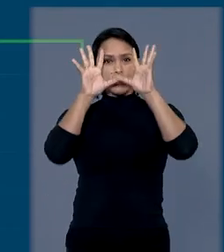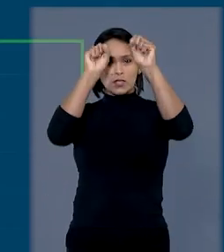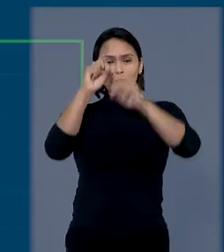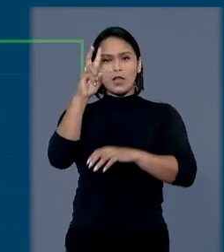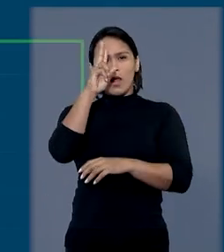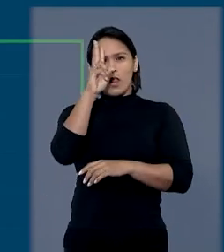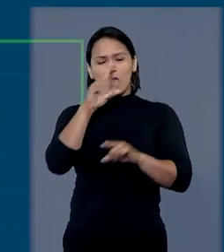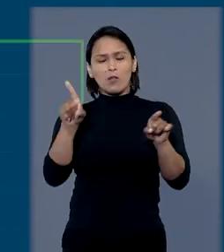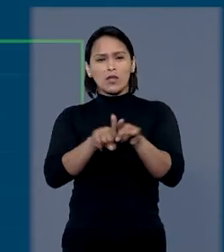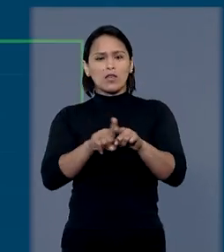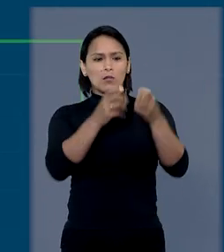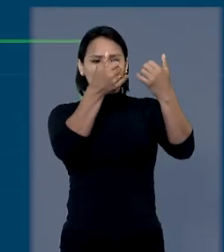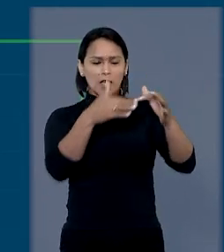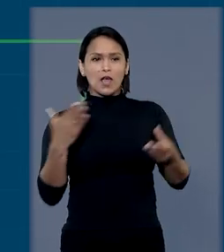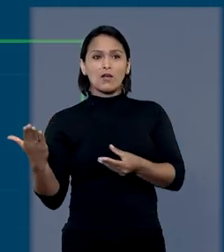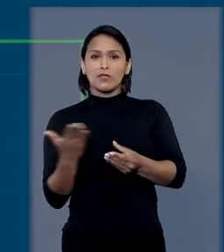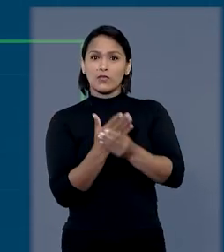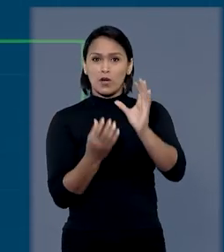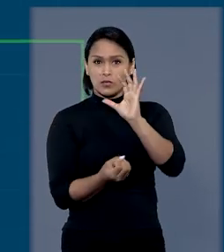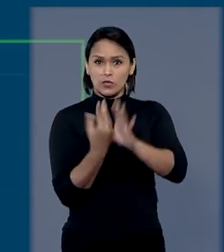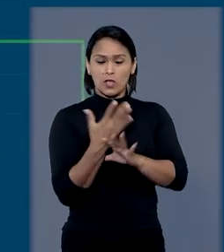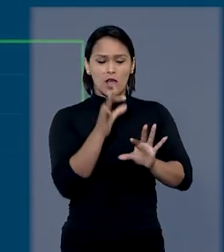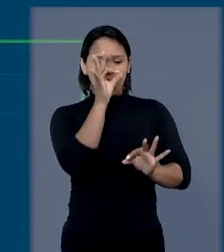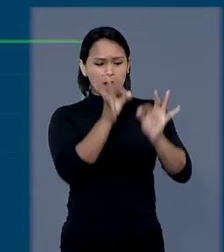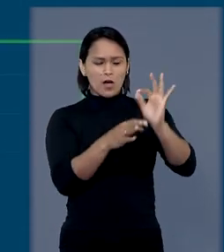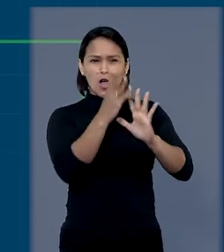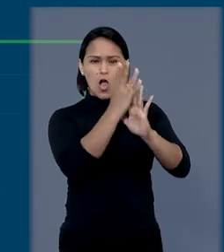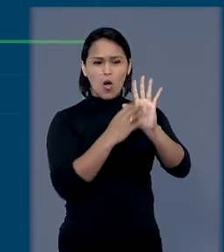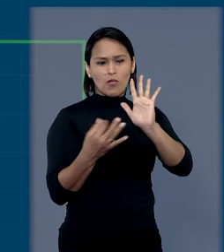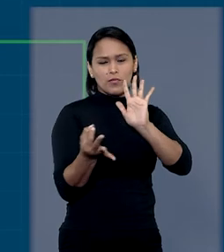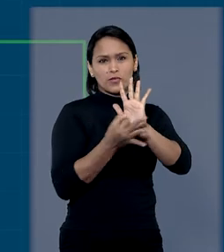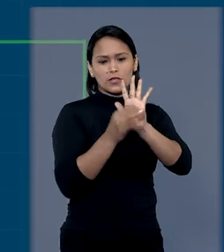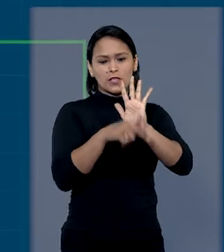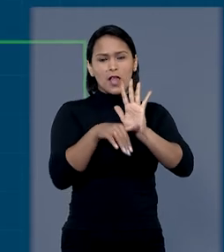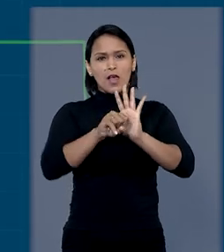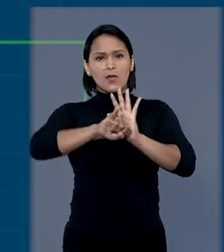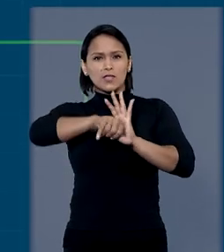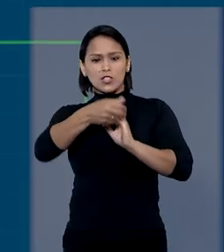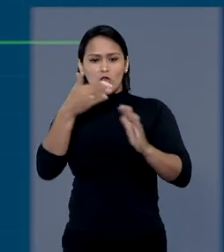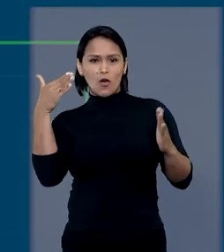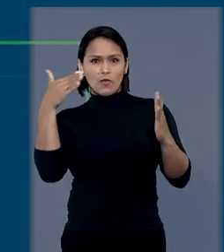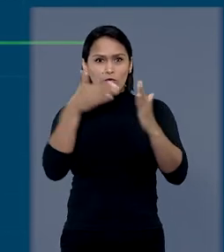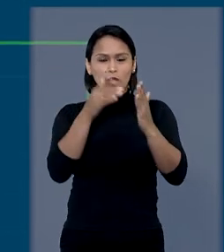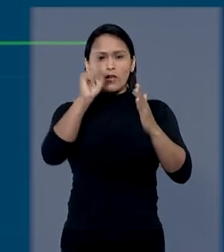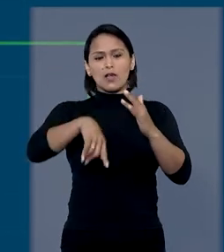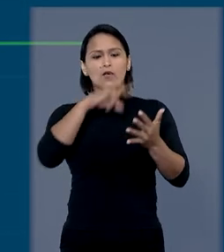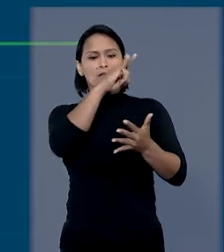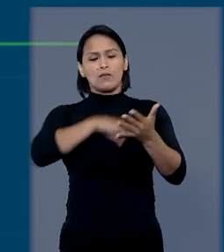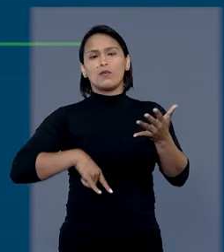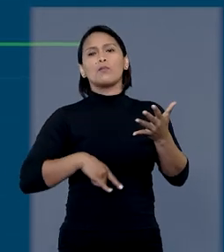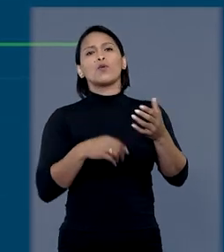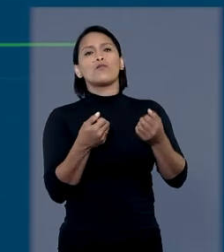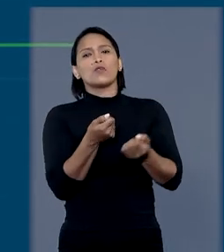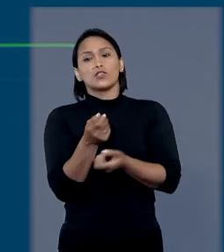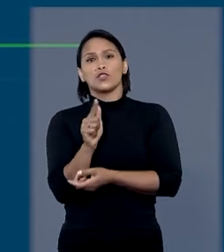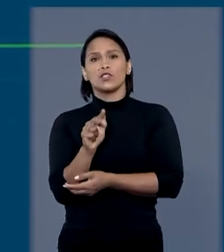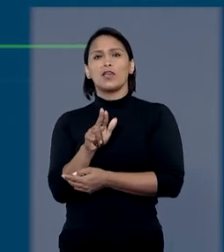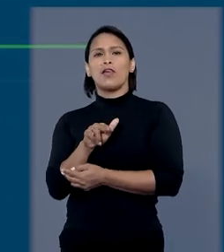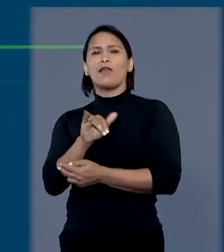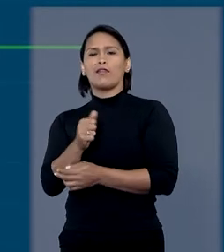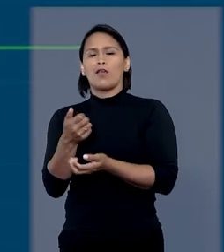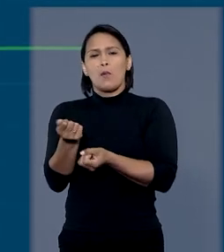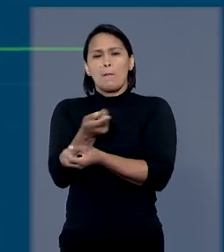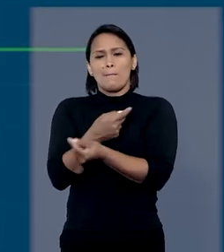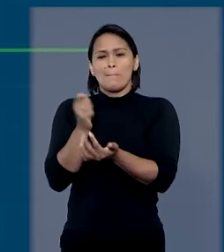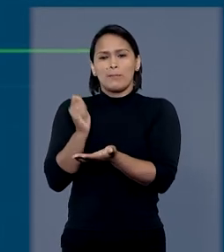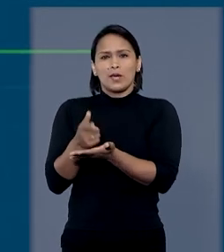O tribunal ressalta que, no caso de ações originárias ajuizadas diretamente no STJ, o comprovante de recolhimento e a guia